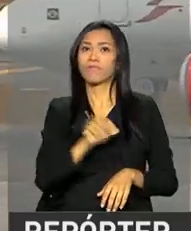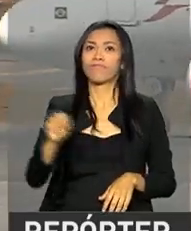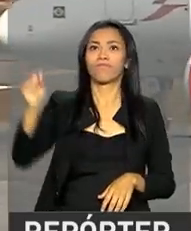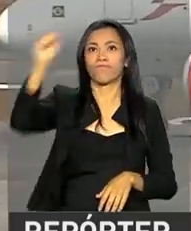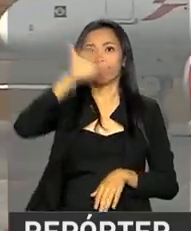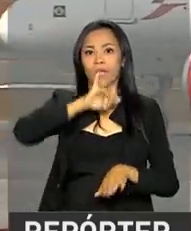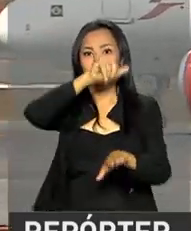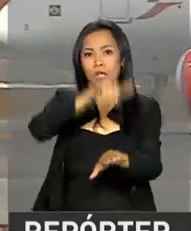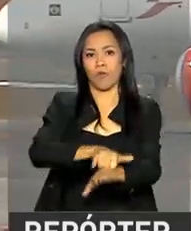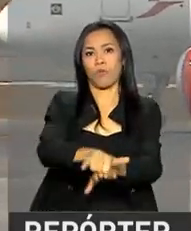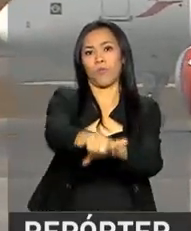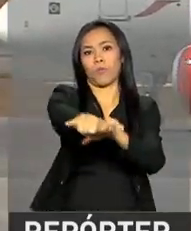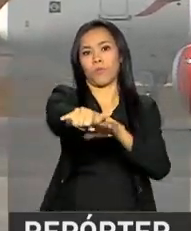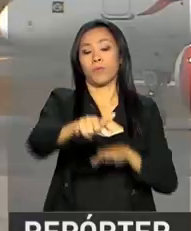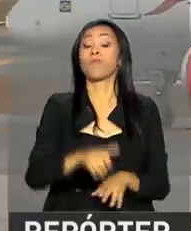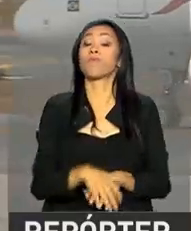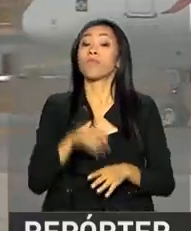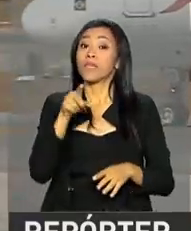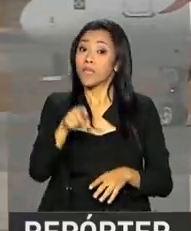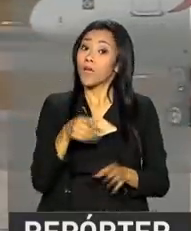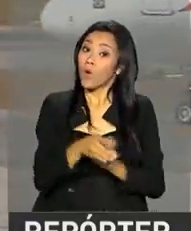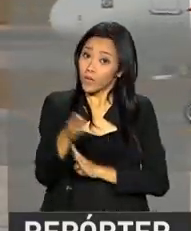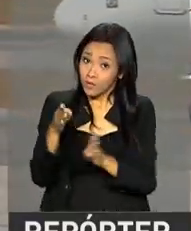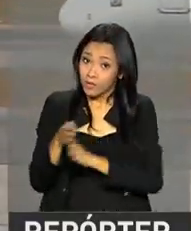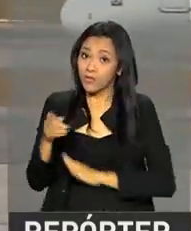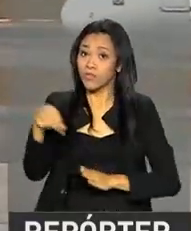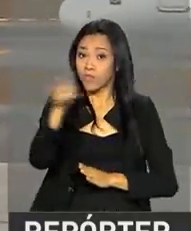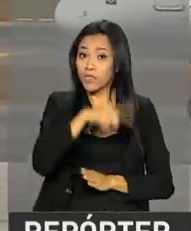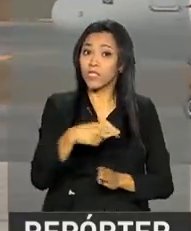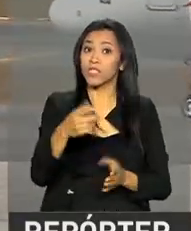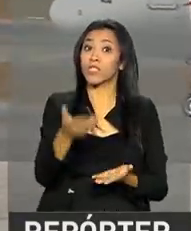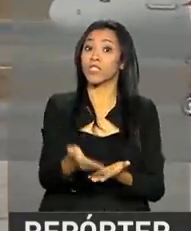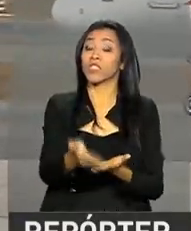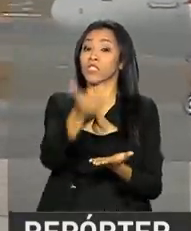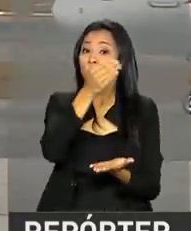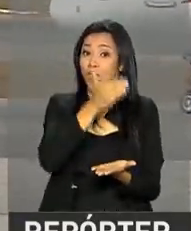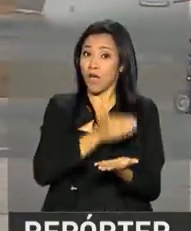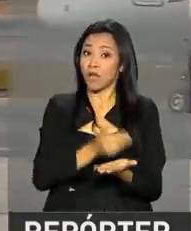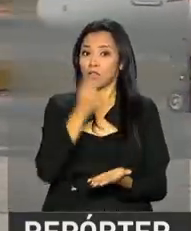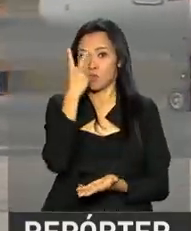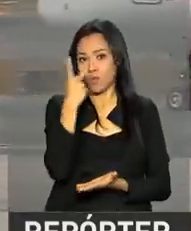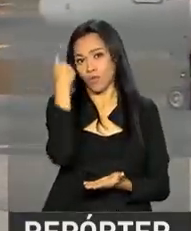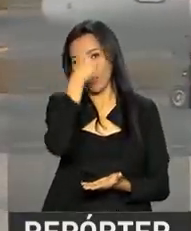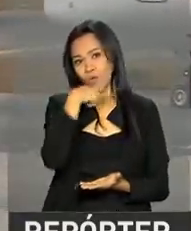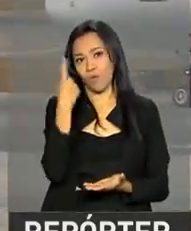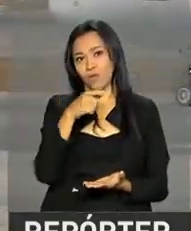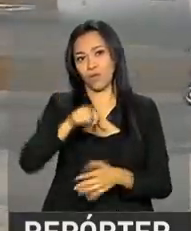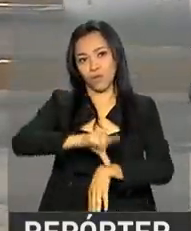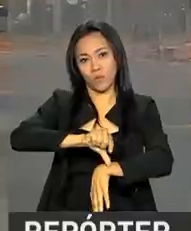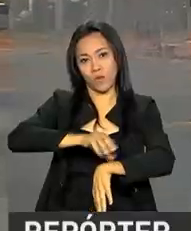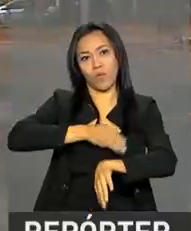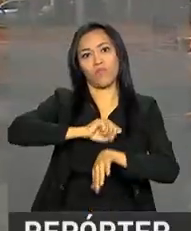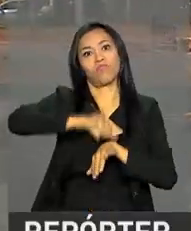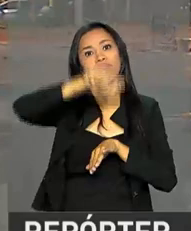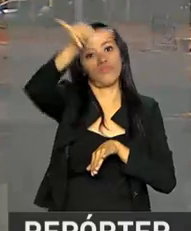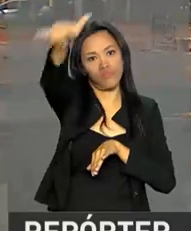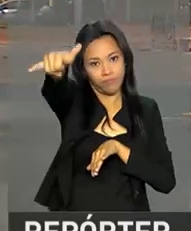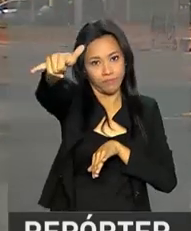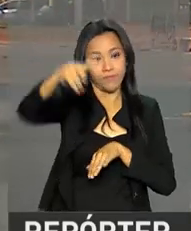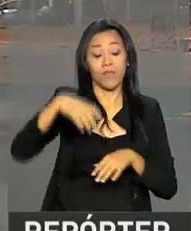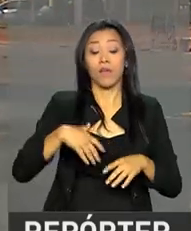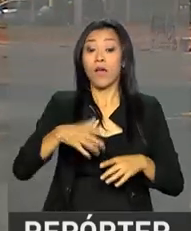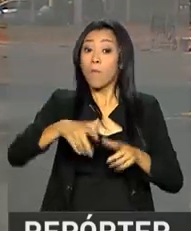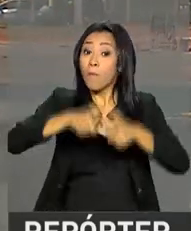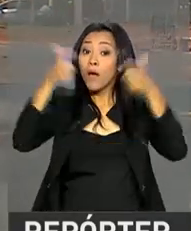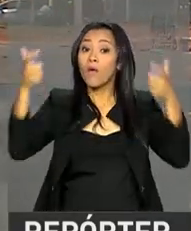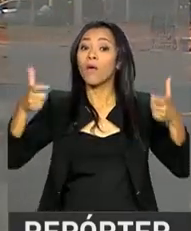rede a recomendação é que o passageiro chegue sempre com até duas horas de antecedência o maior fluxo deve ocorrer